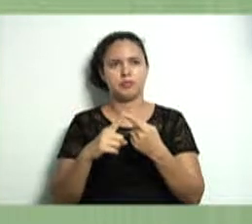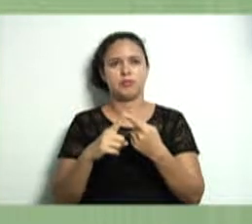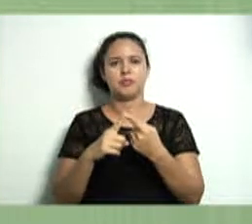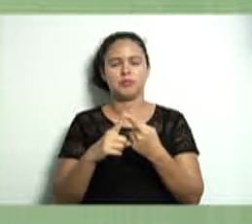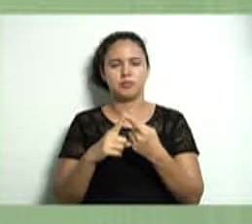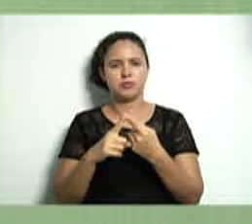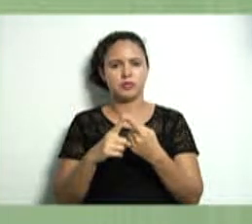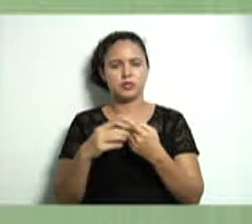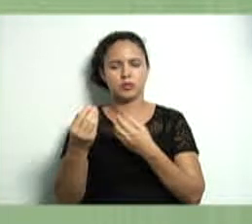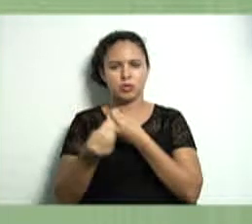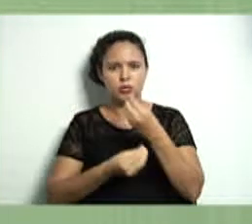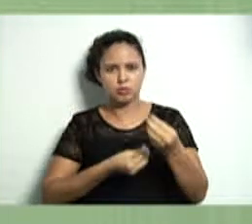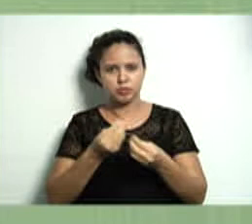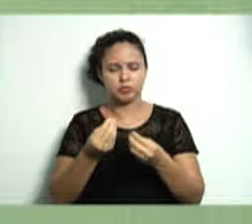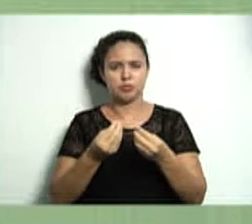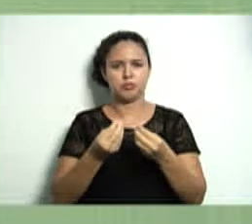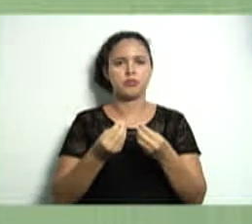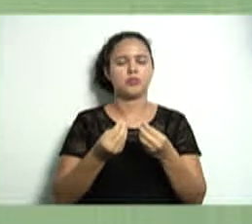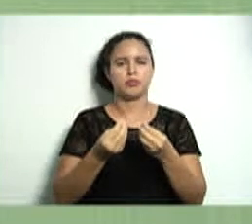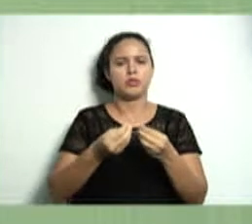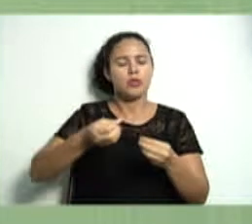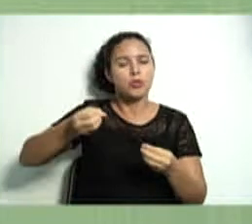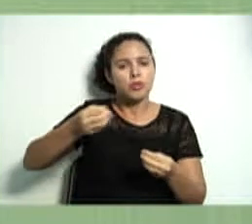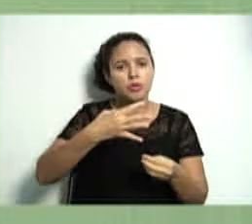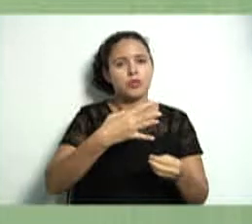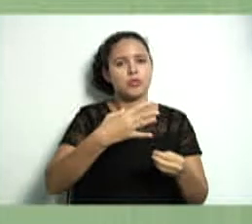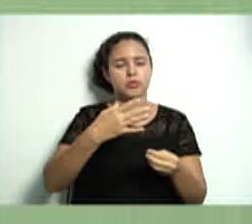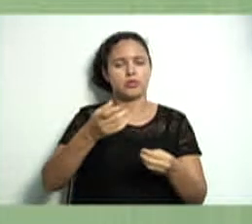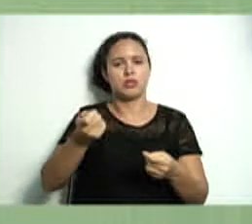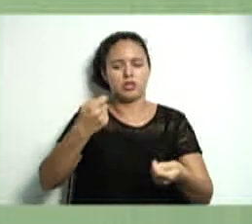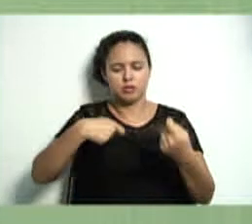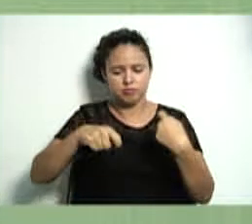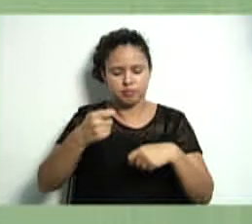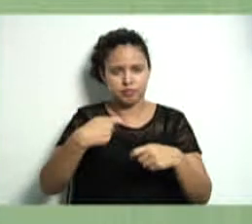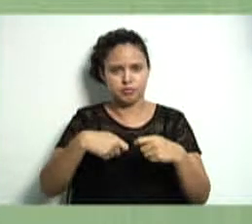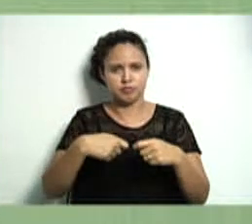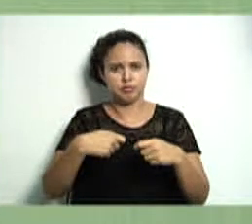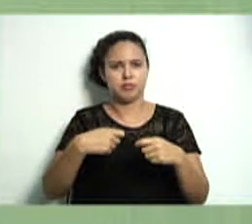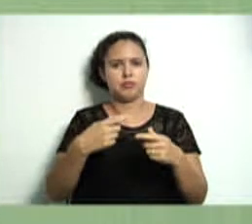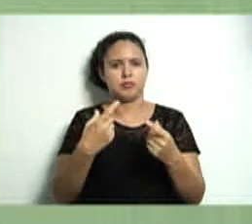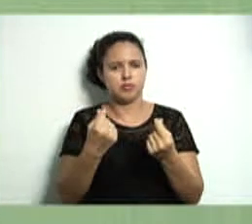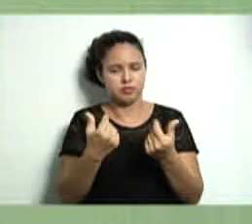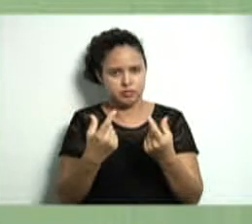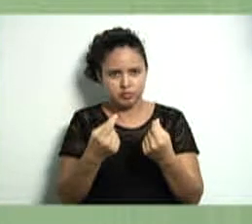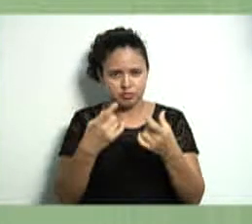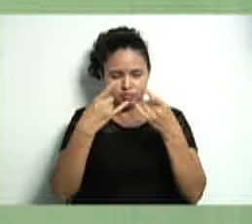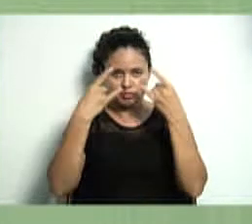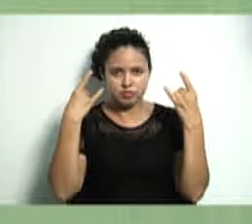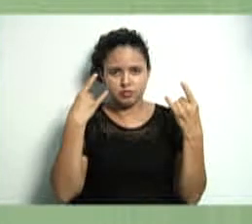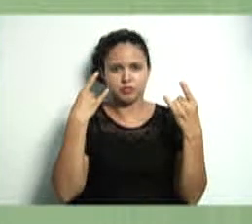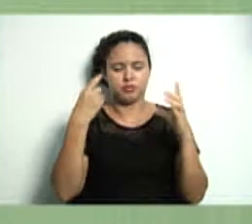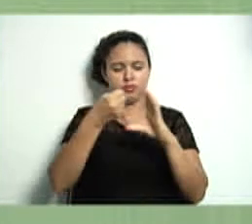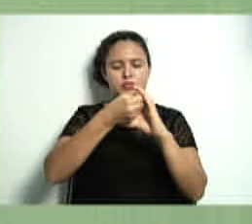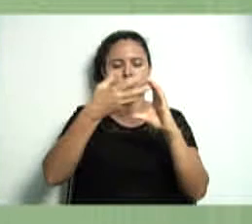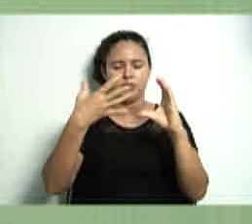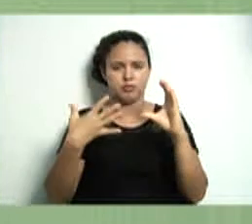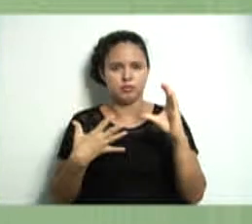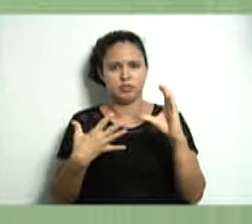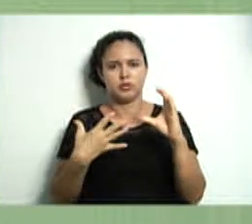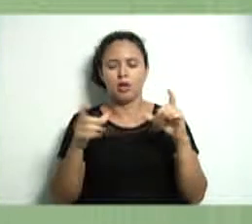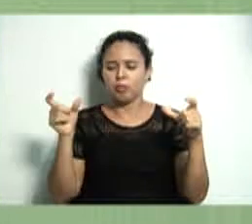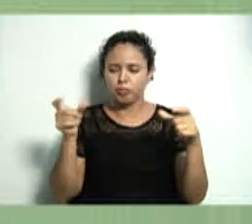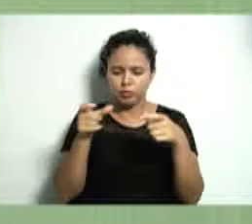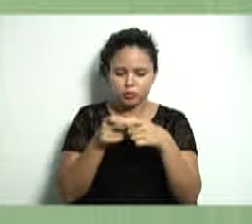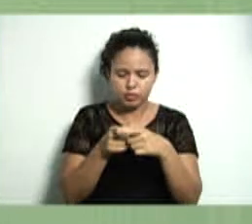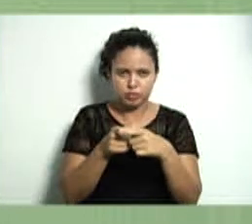de produção atual, o modo de produção capitalista, é caracterizado pela pouca